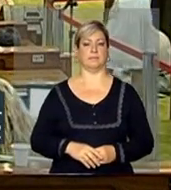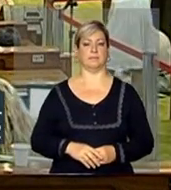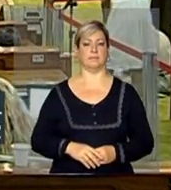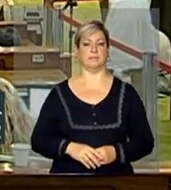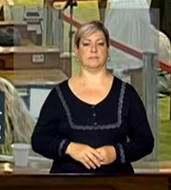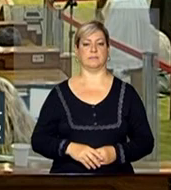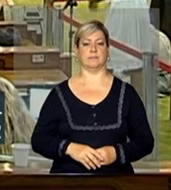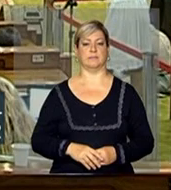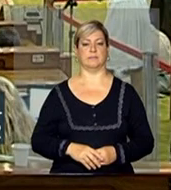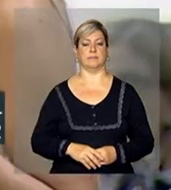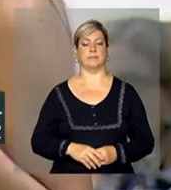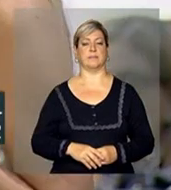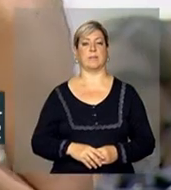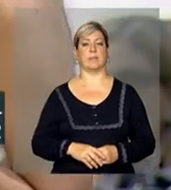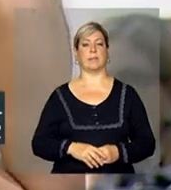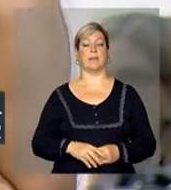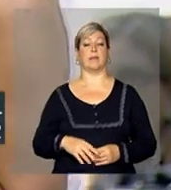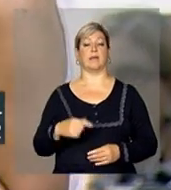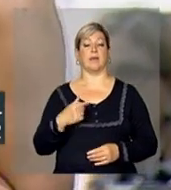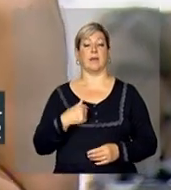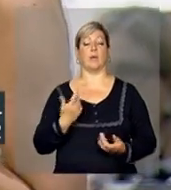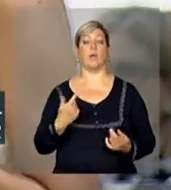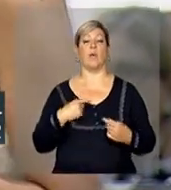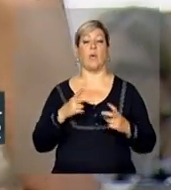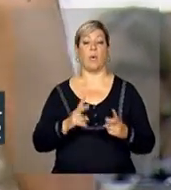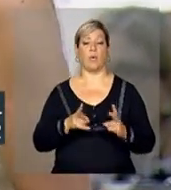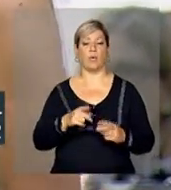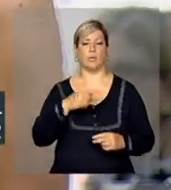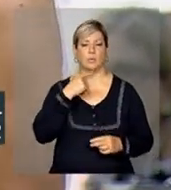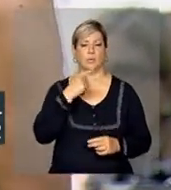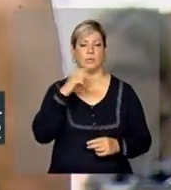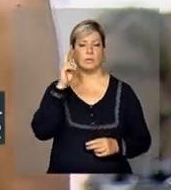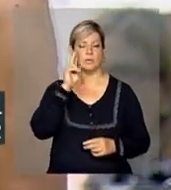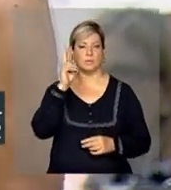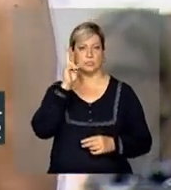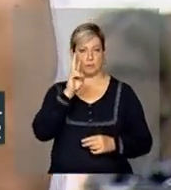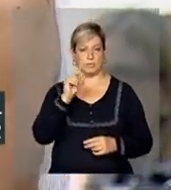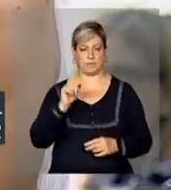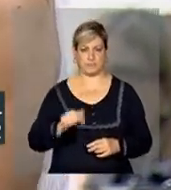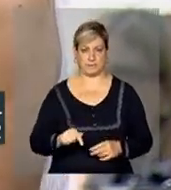Bom dia. Então, eu continuei com dúvida, secretário, com relação a essa questão